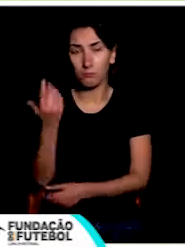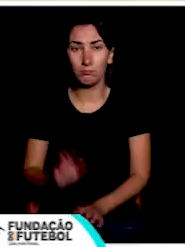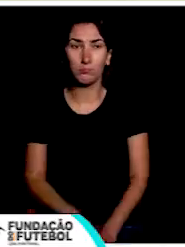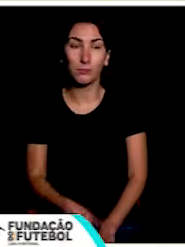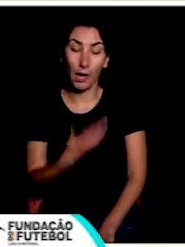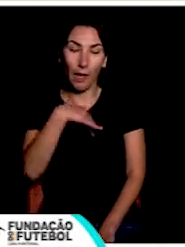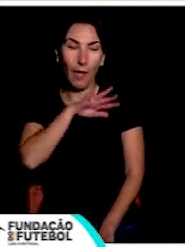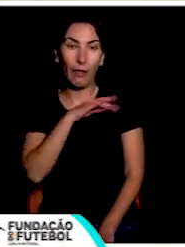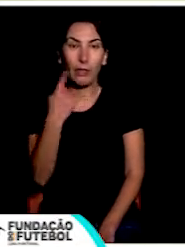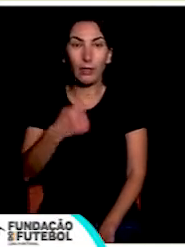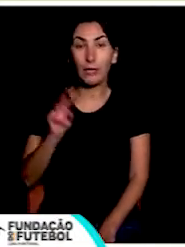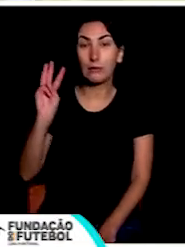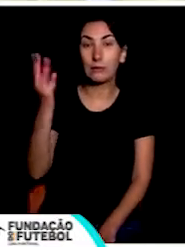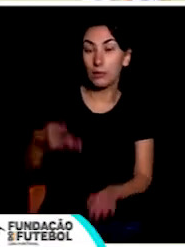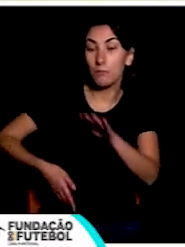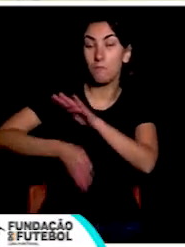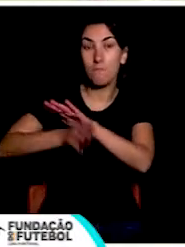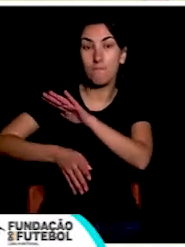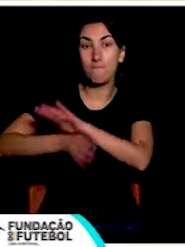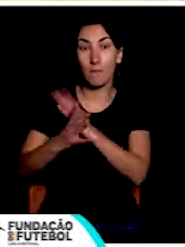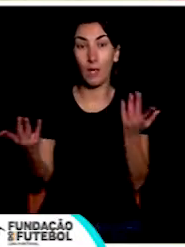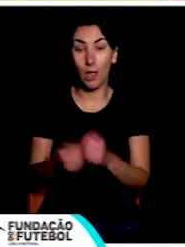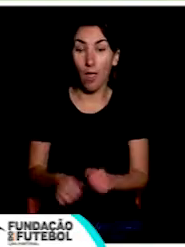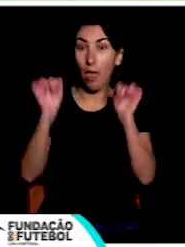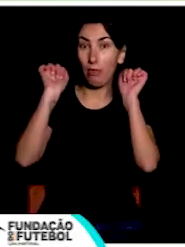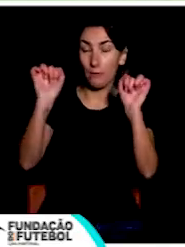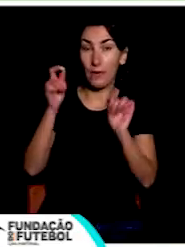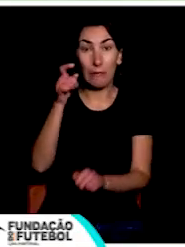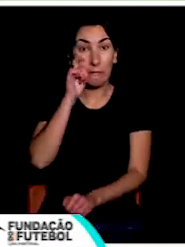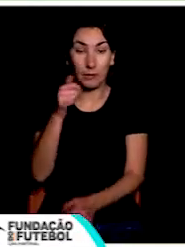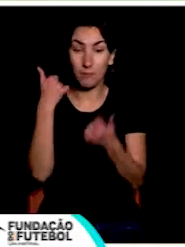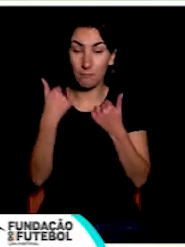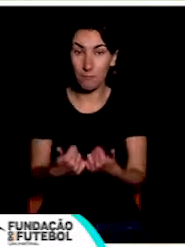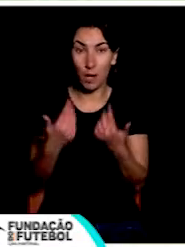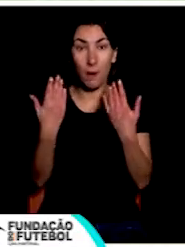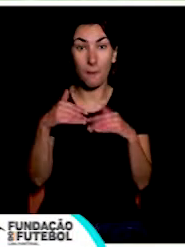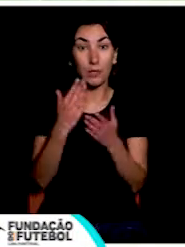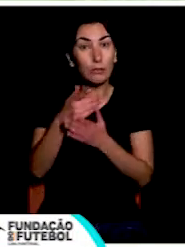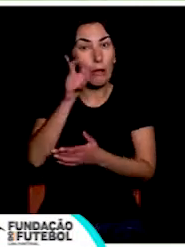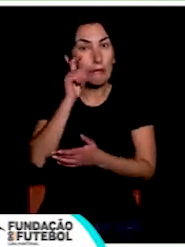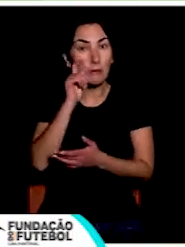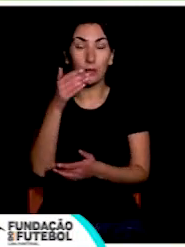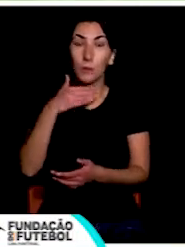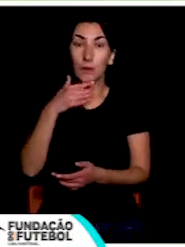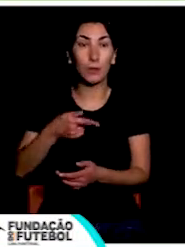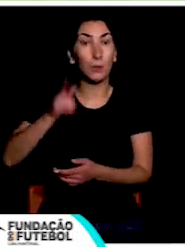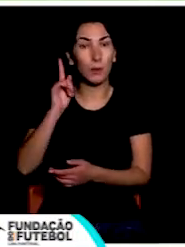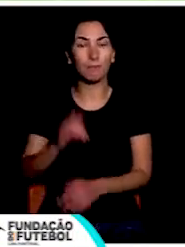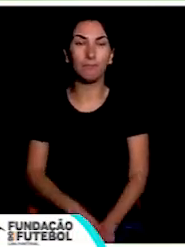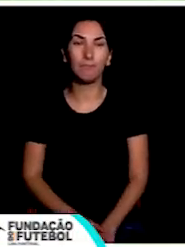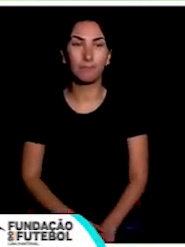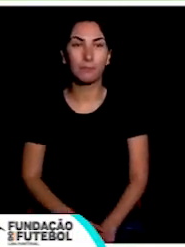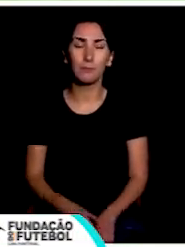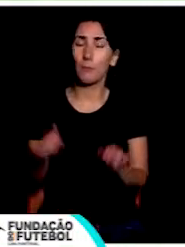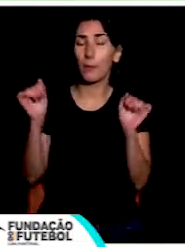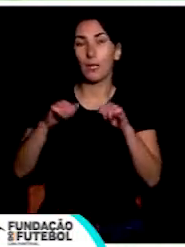bom jogo para ver. A Académica tem apenas 3 golos encaixados, é a melhor defesa do campeonato, mas nem só a defesa conta para o treinador